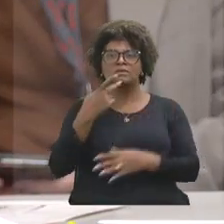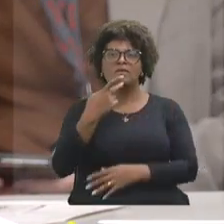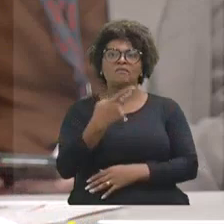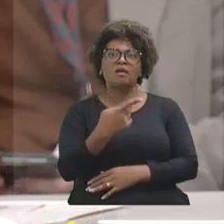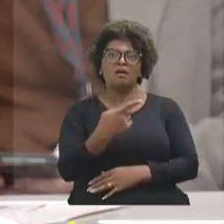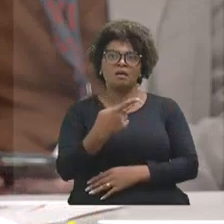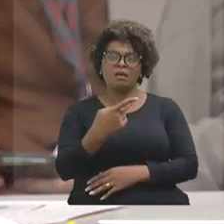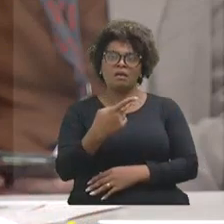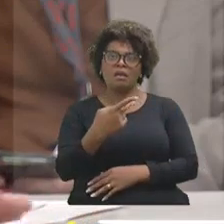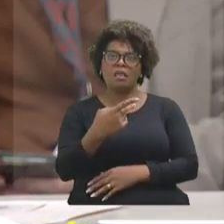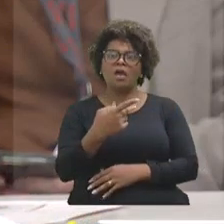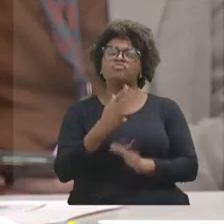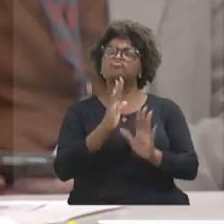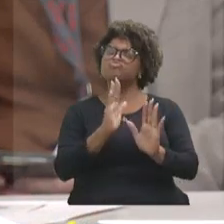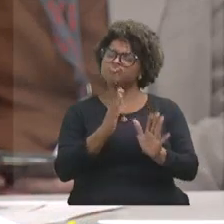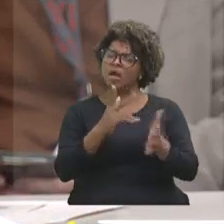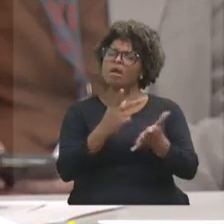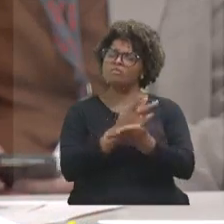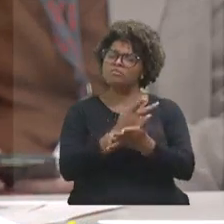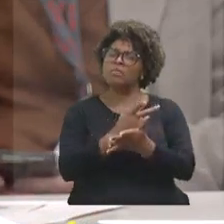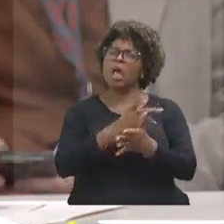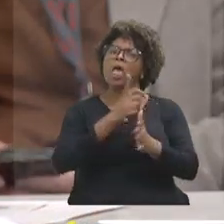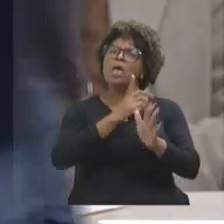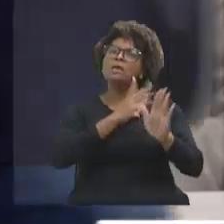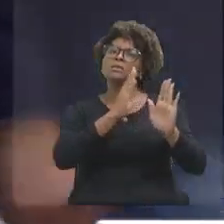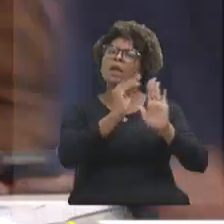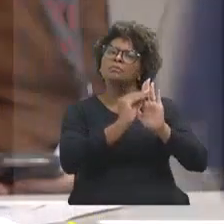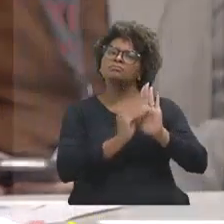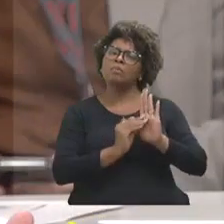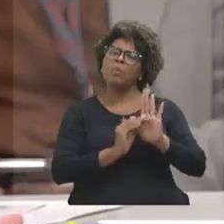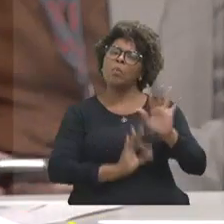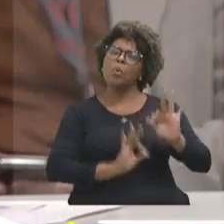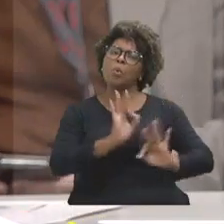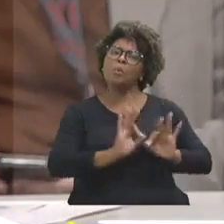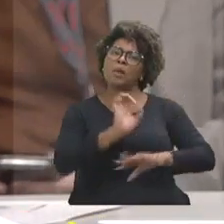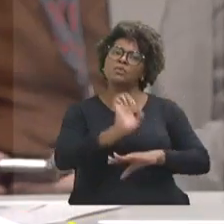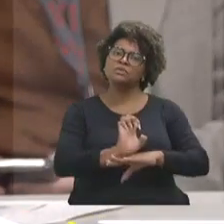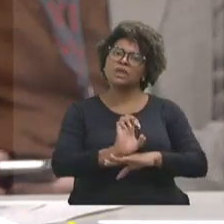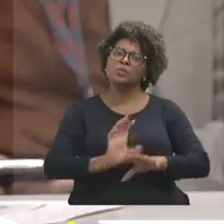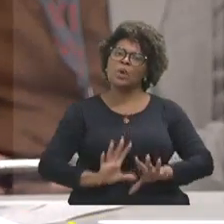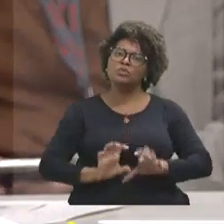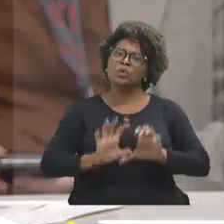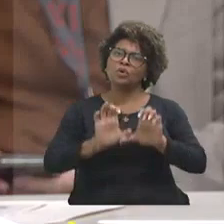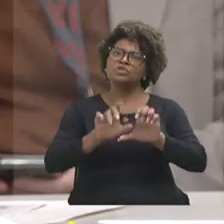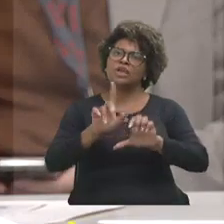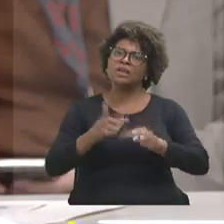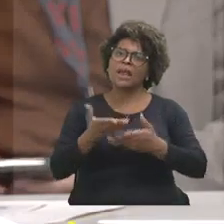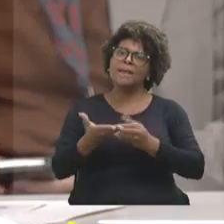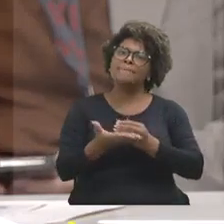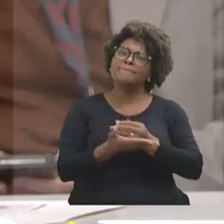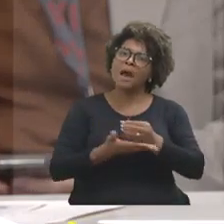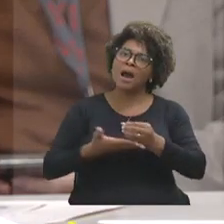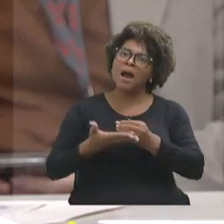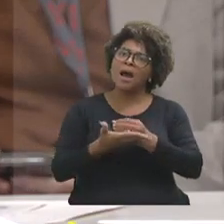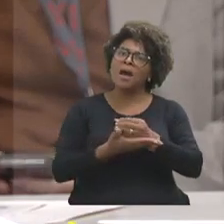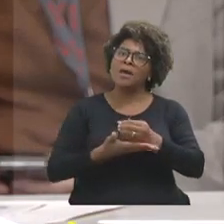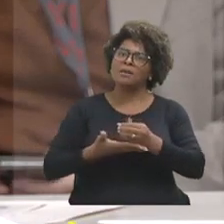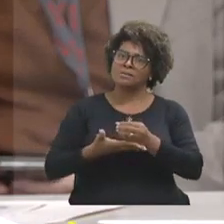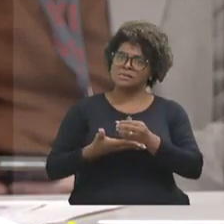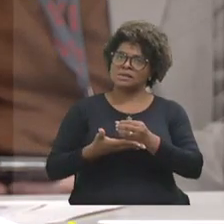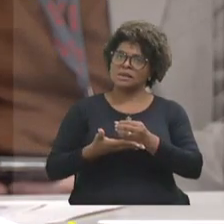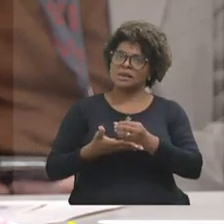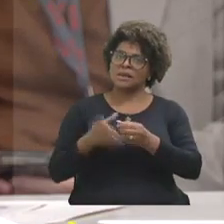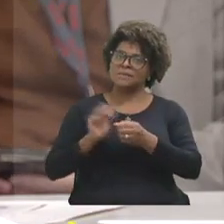muito bem feita e consta no plano estadual de Oncologia o que tem que servir de base na nos